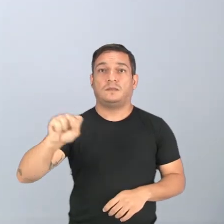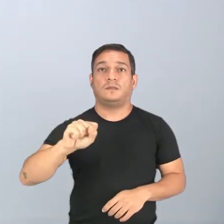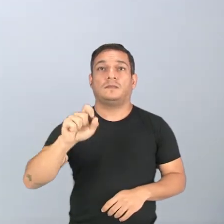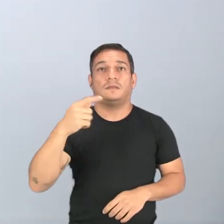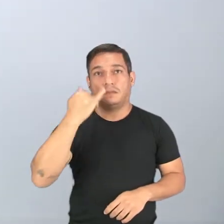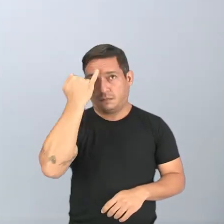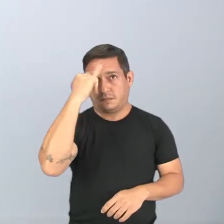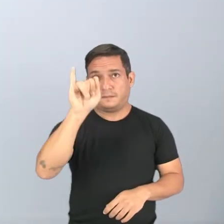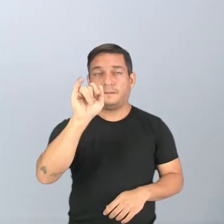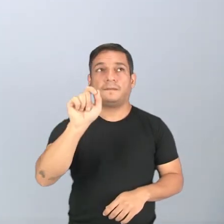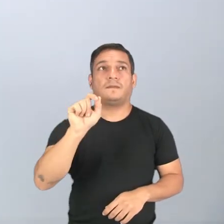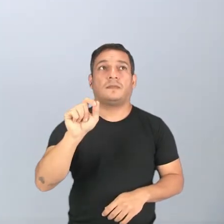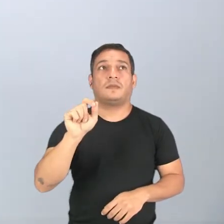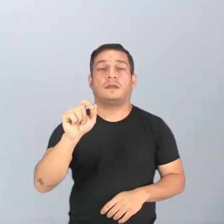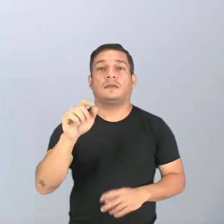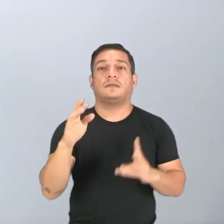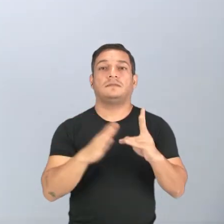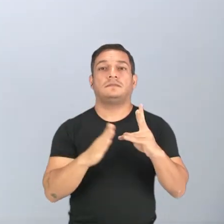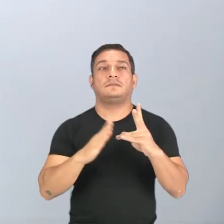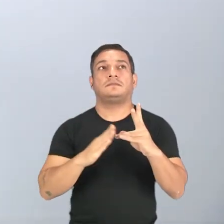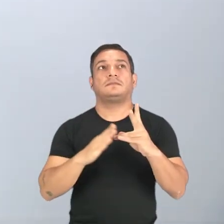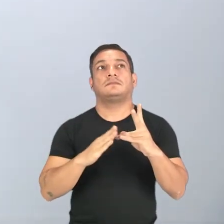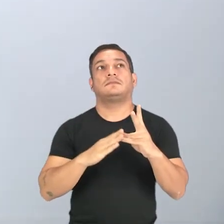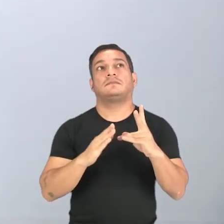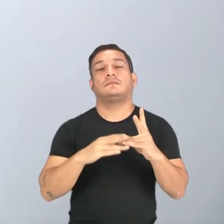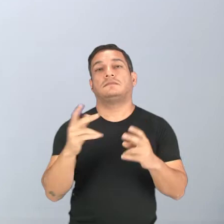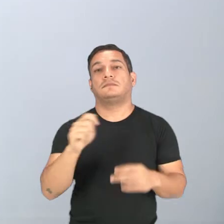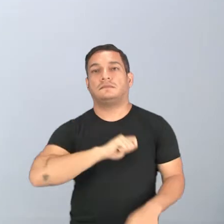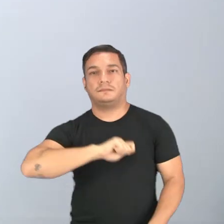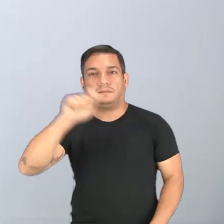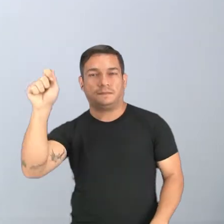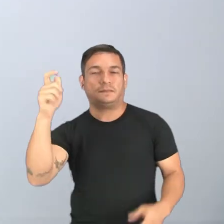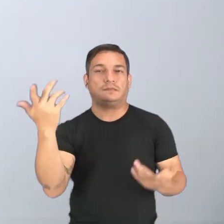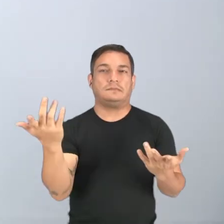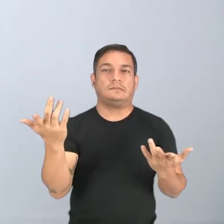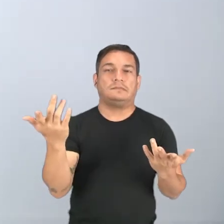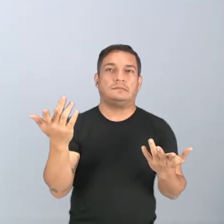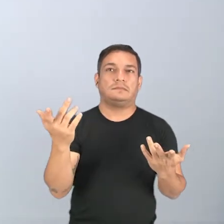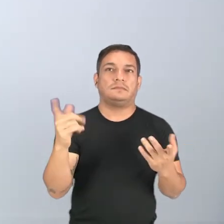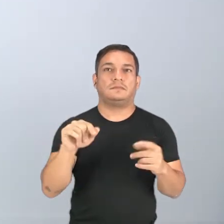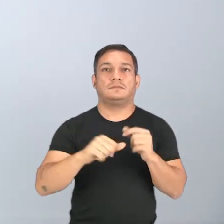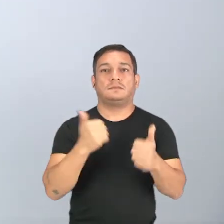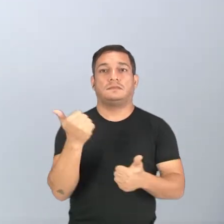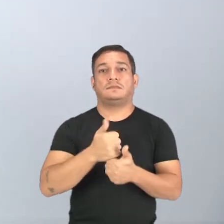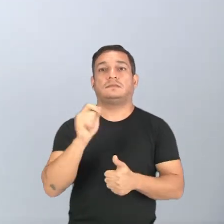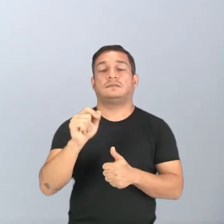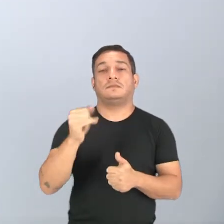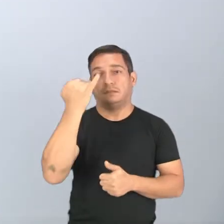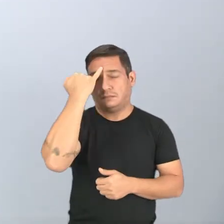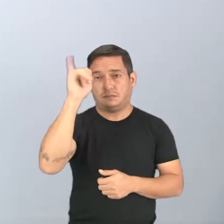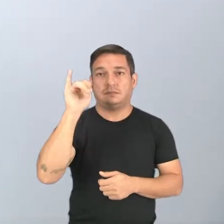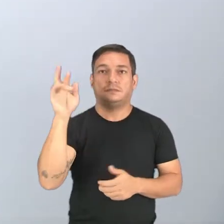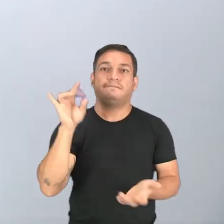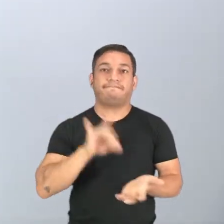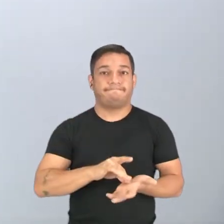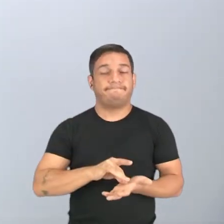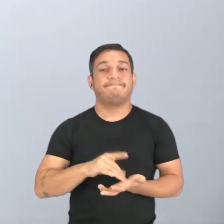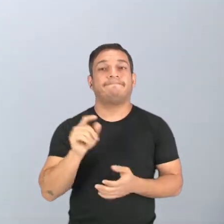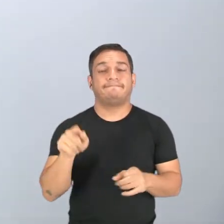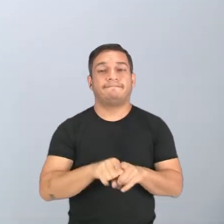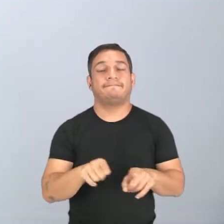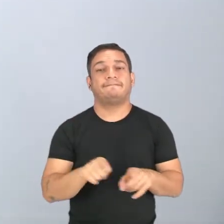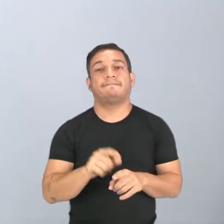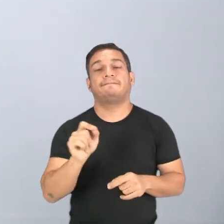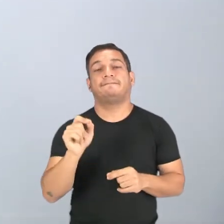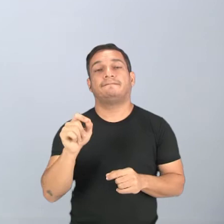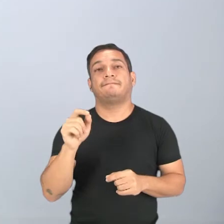essa ideia do índio como um herói e tal, ela vai ser substituída por uma ideia mais real, também